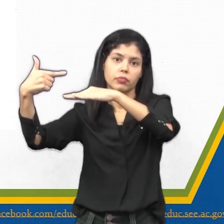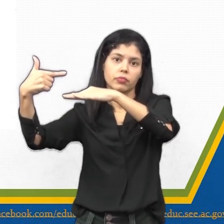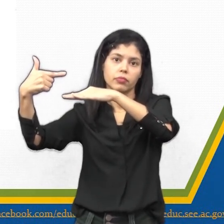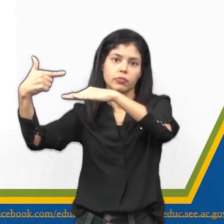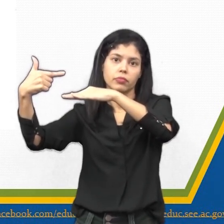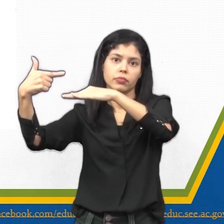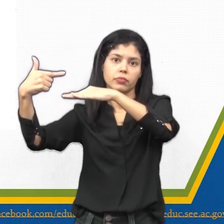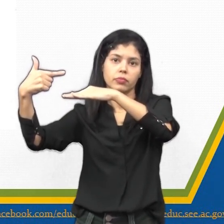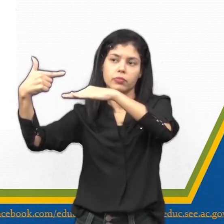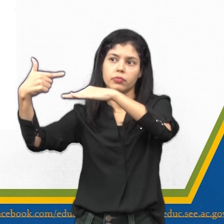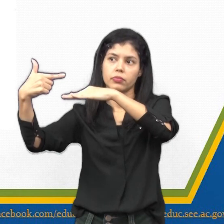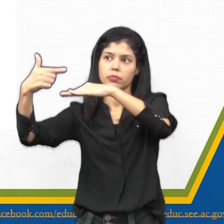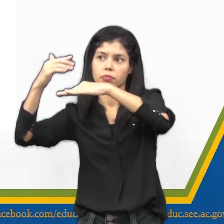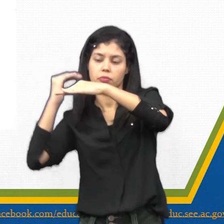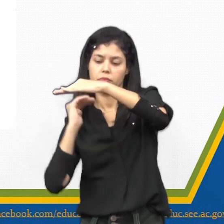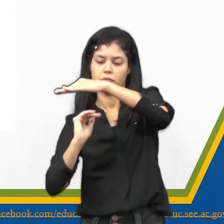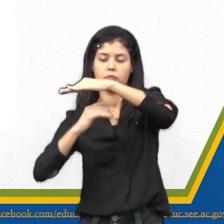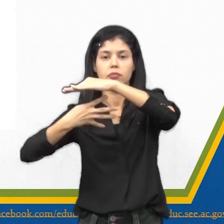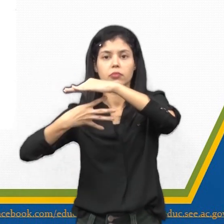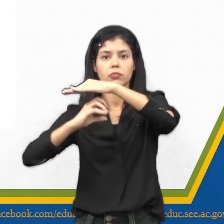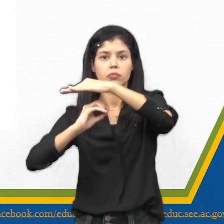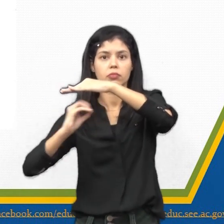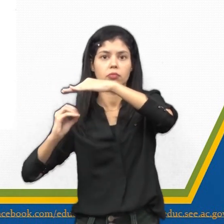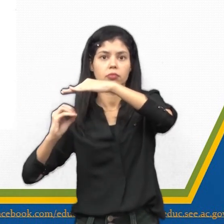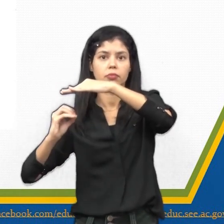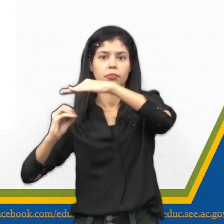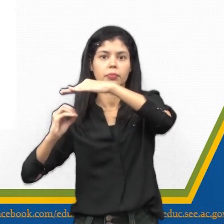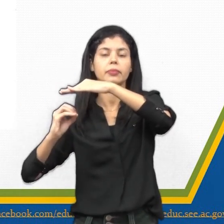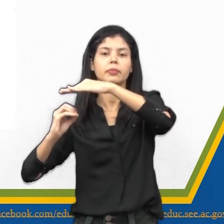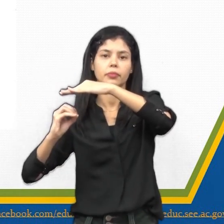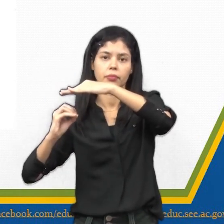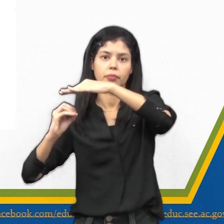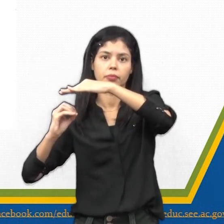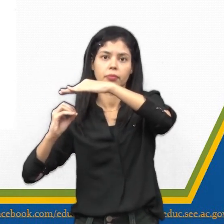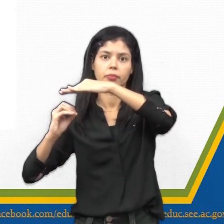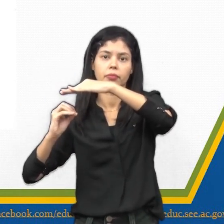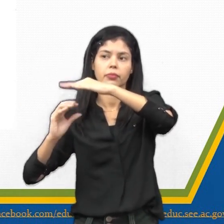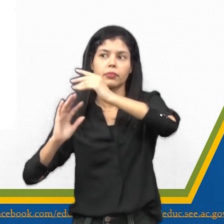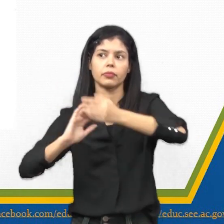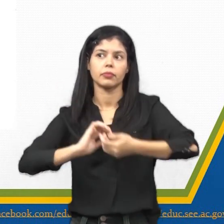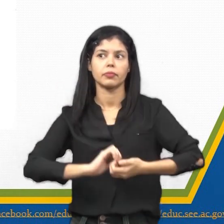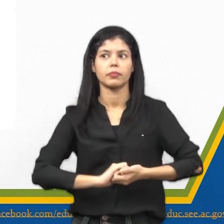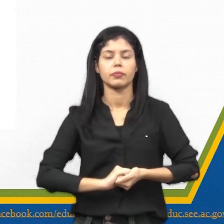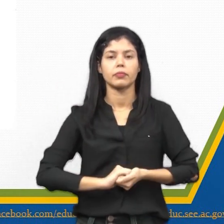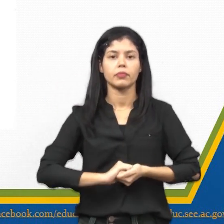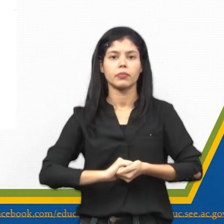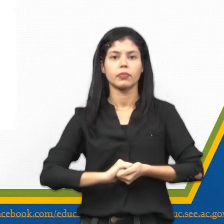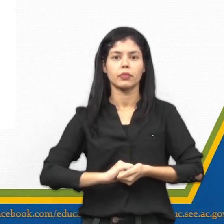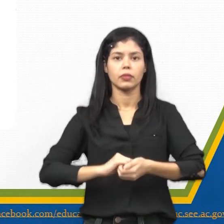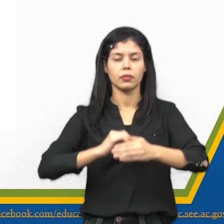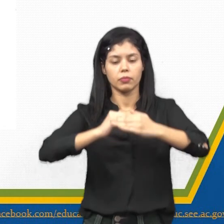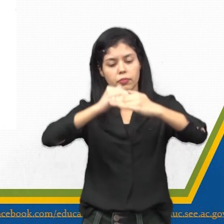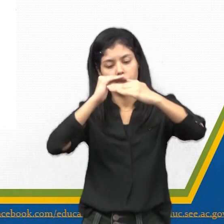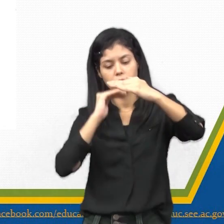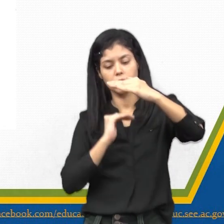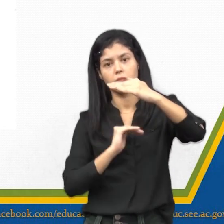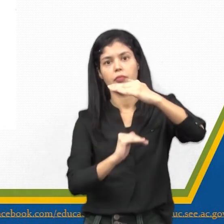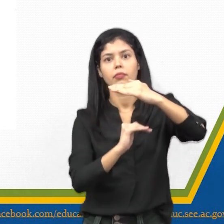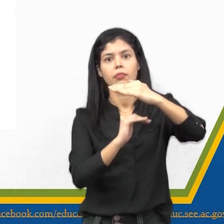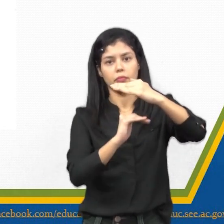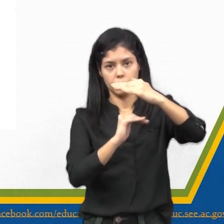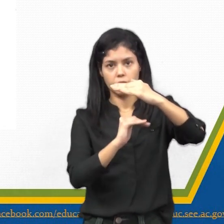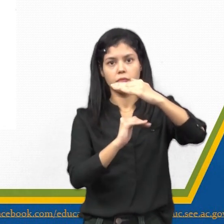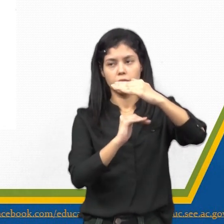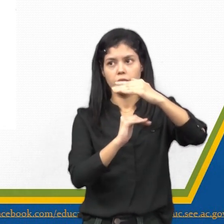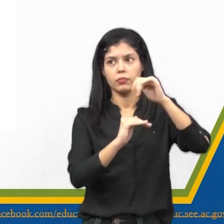o volume 2 que nós queremos encontrar, dividido pela temperatura 2, 400 Kelvin. Fazendo-se